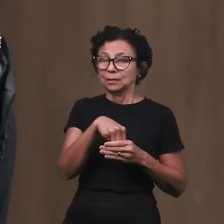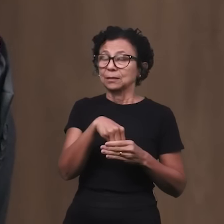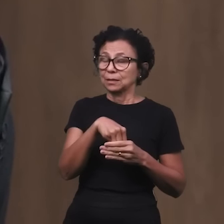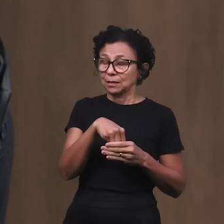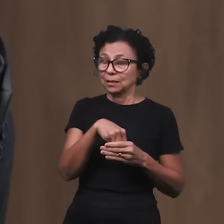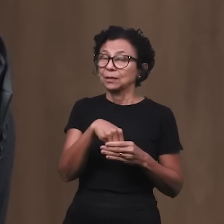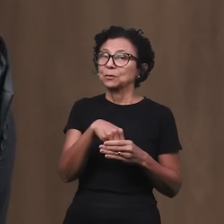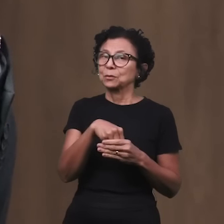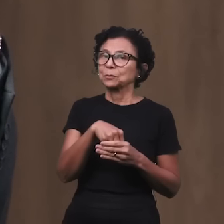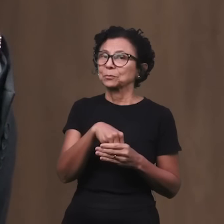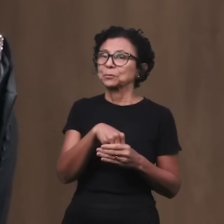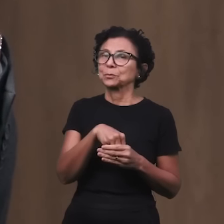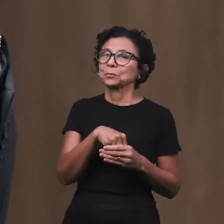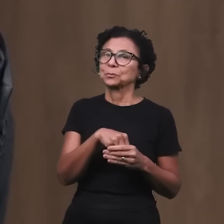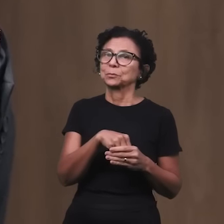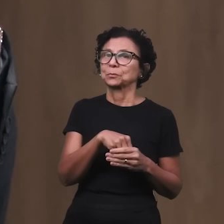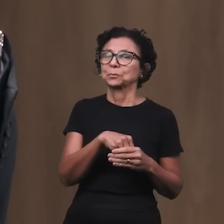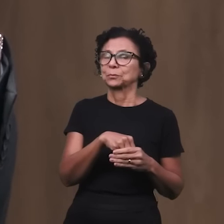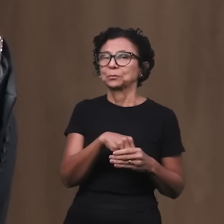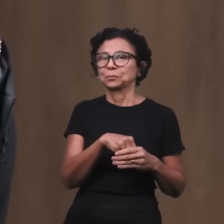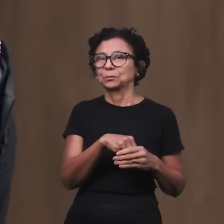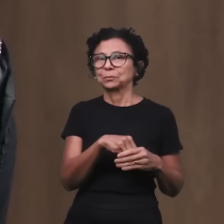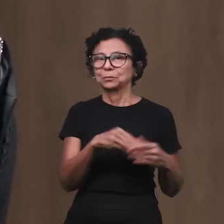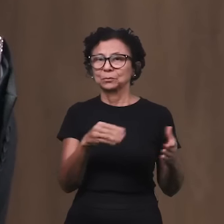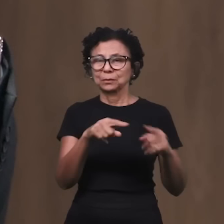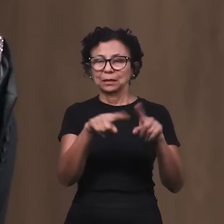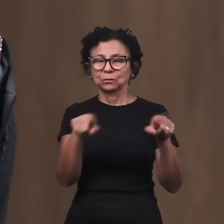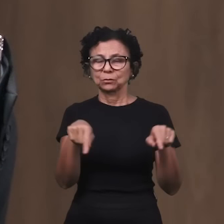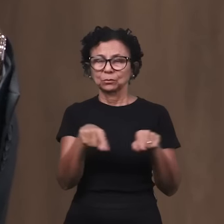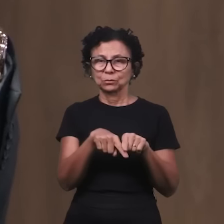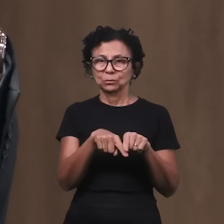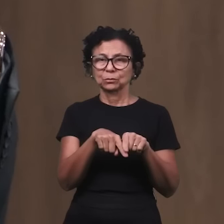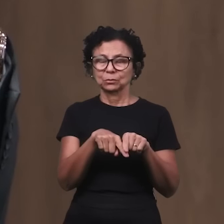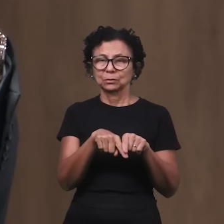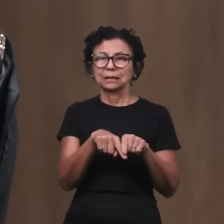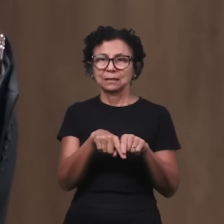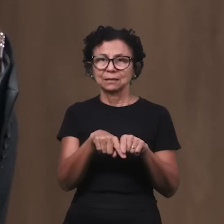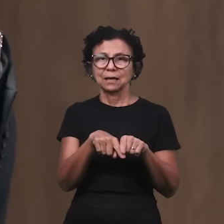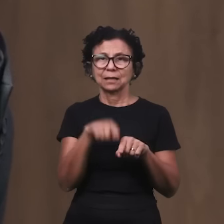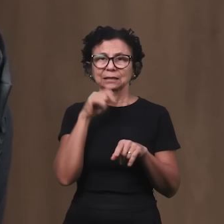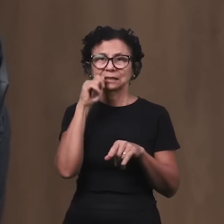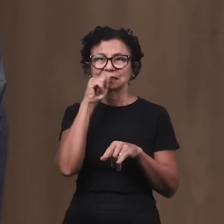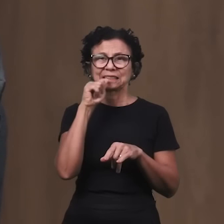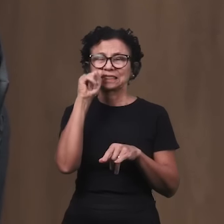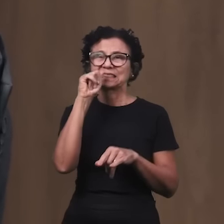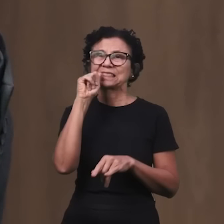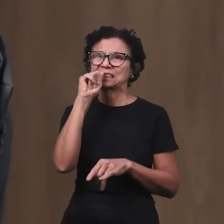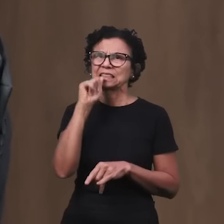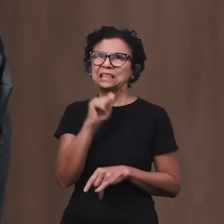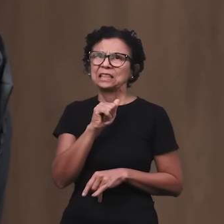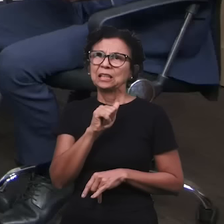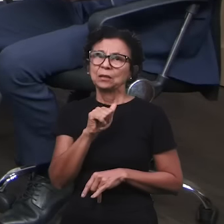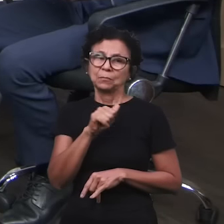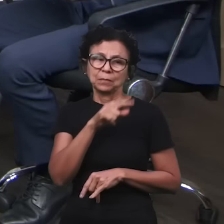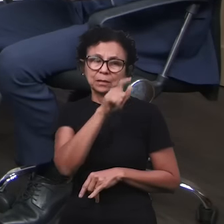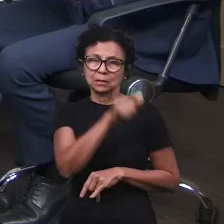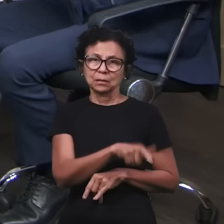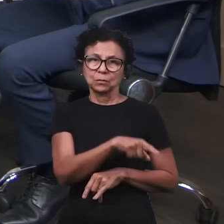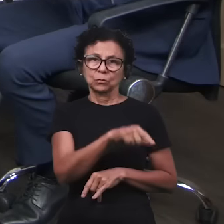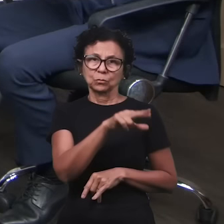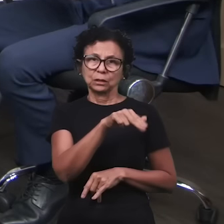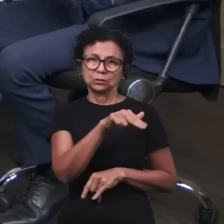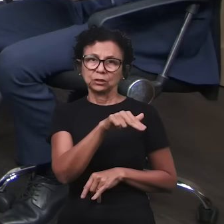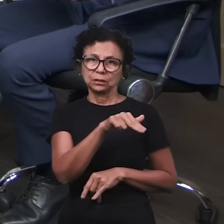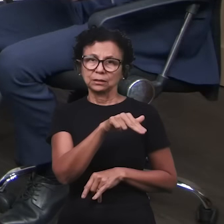na atividade dia a dia dos consultórios. Ela vai vir, ela vai ser inserida, mas nunca o dentista vai sair, porque